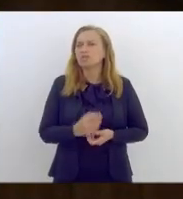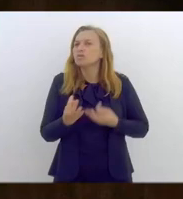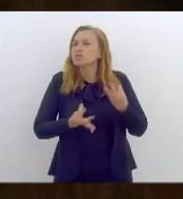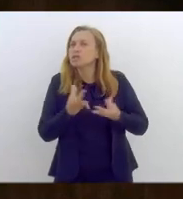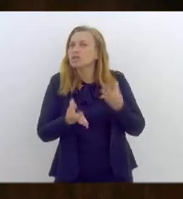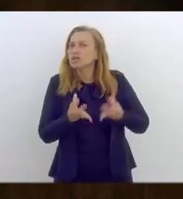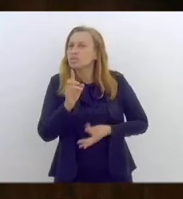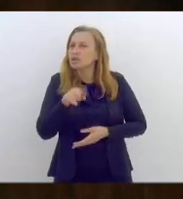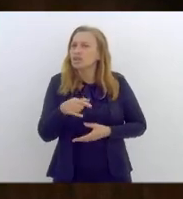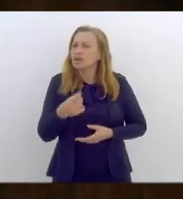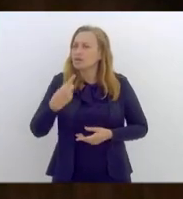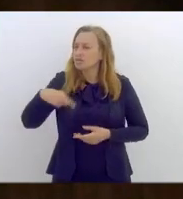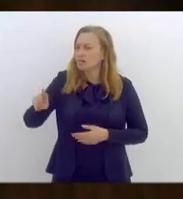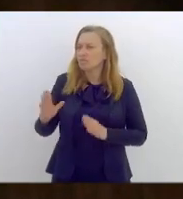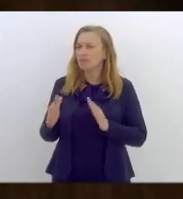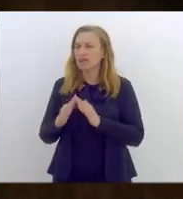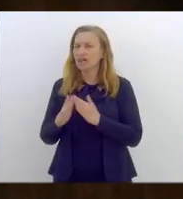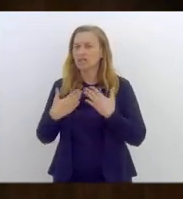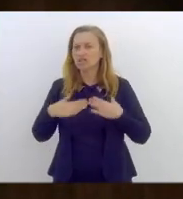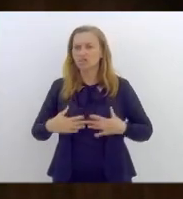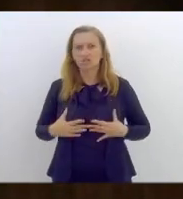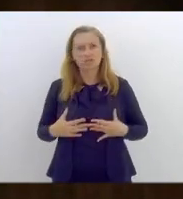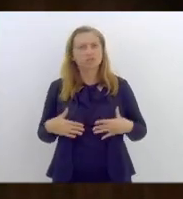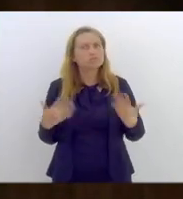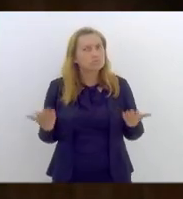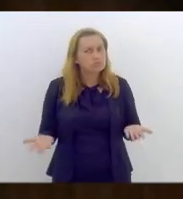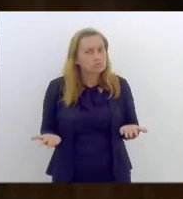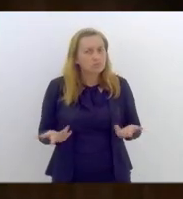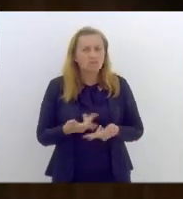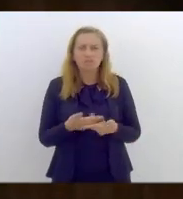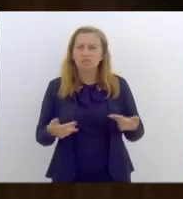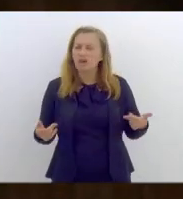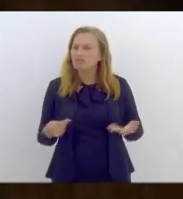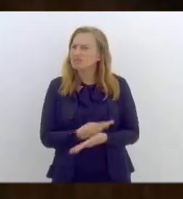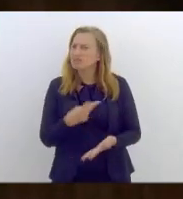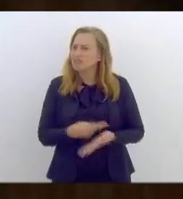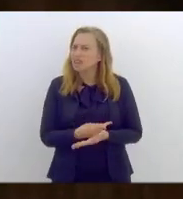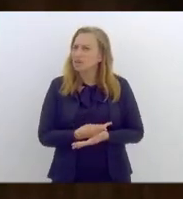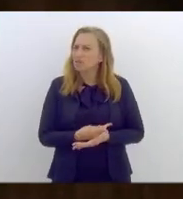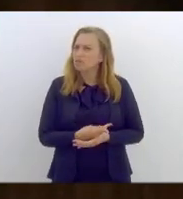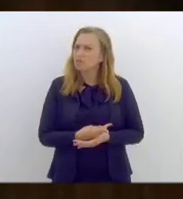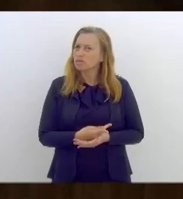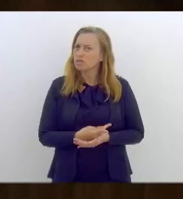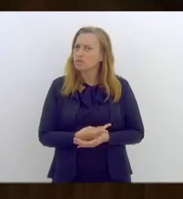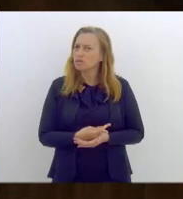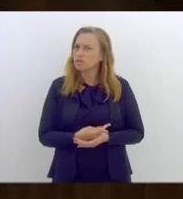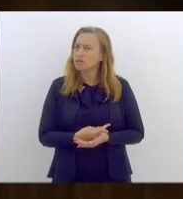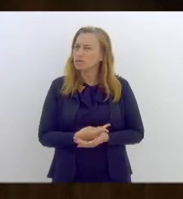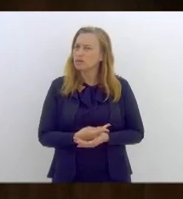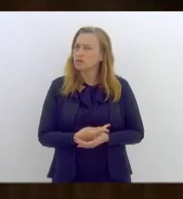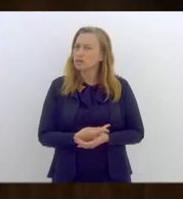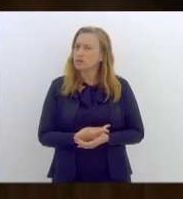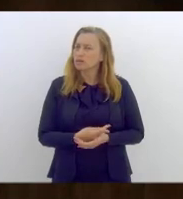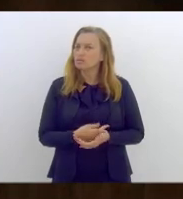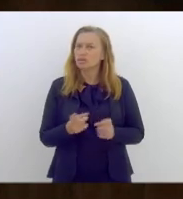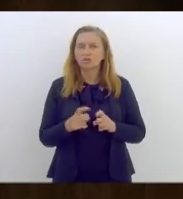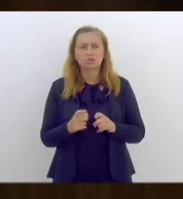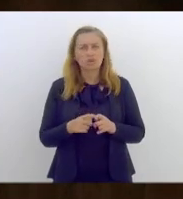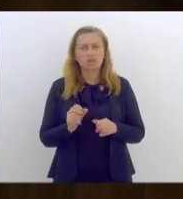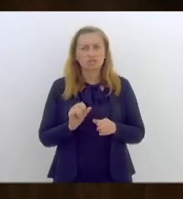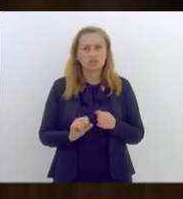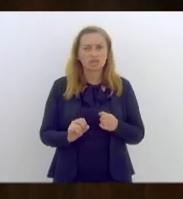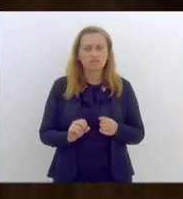é vai para casa e repousa então tantos Absurdos que a nossa magistrada tá cometendo